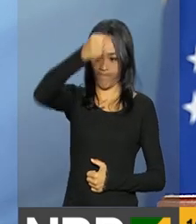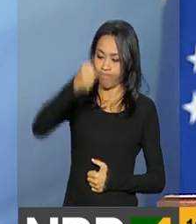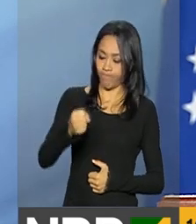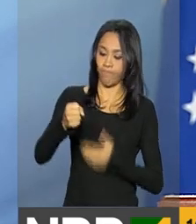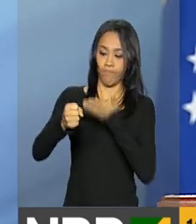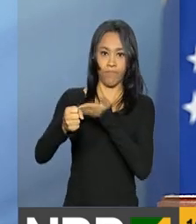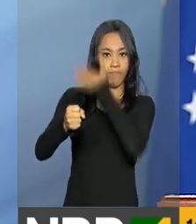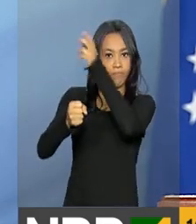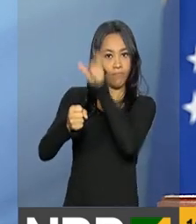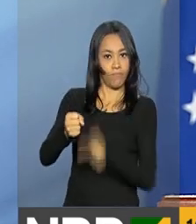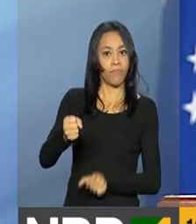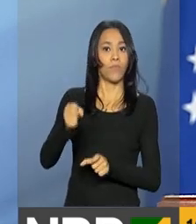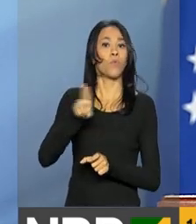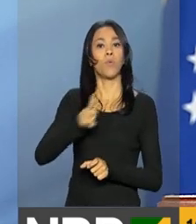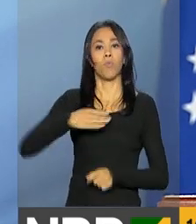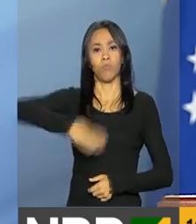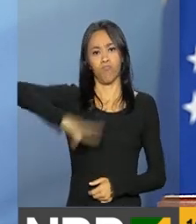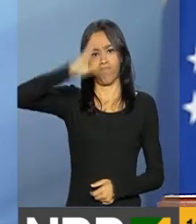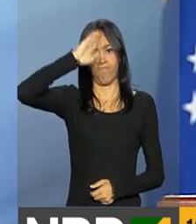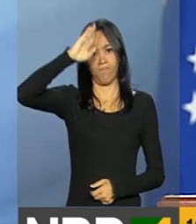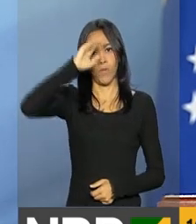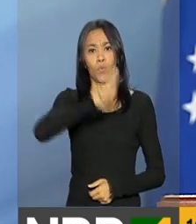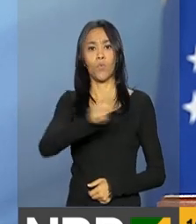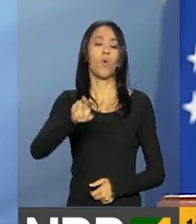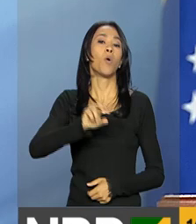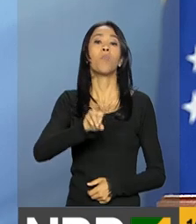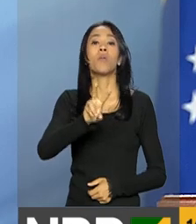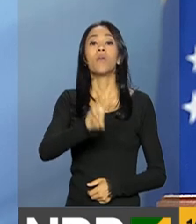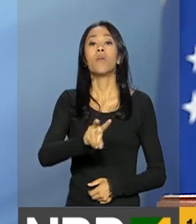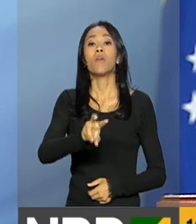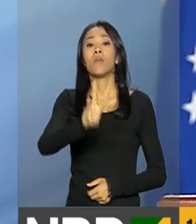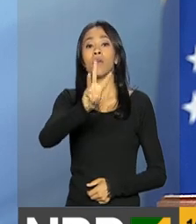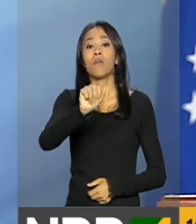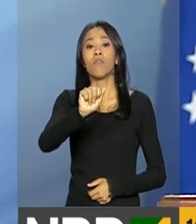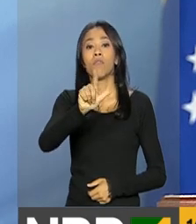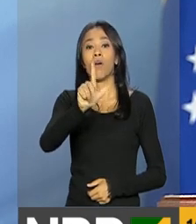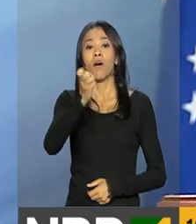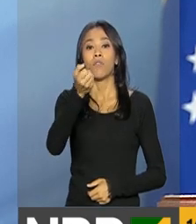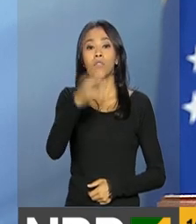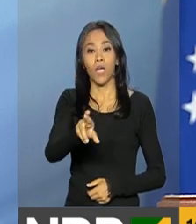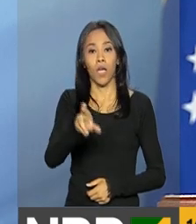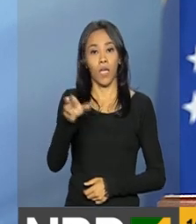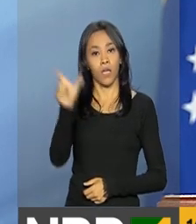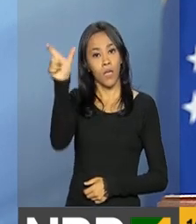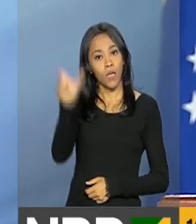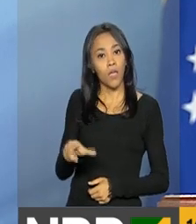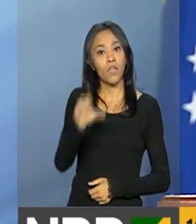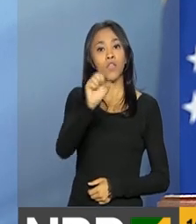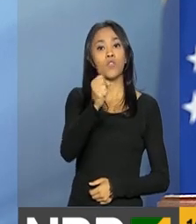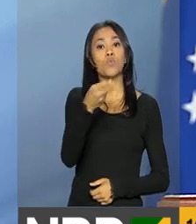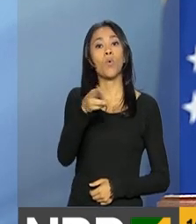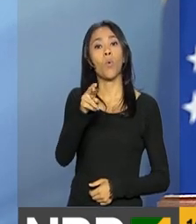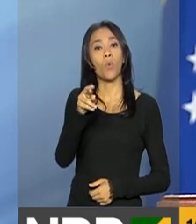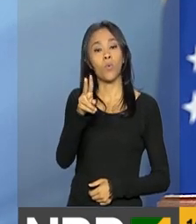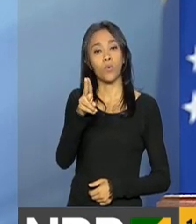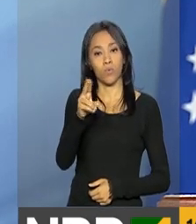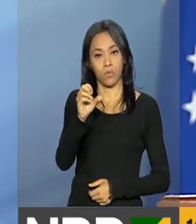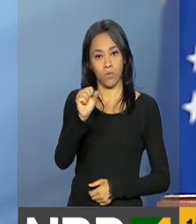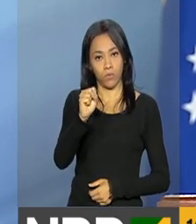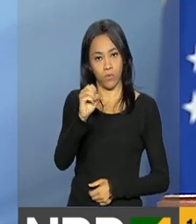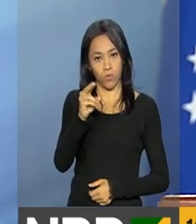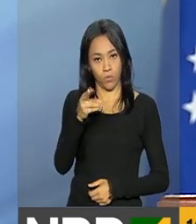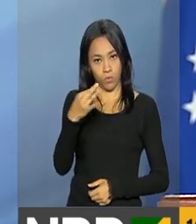Leste, general Walter Souza Braga Neto, que terá poderes